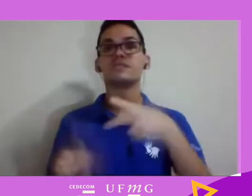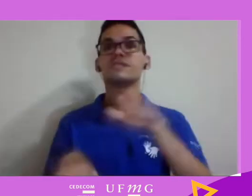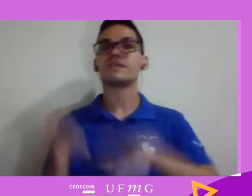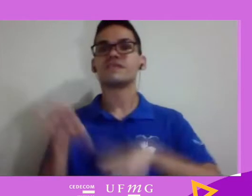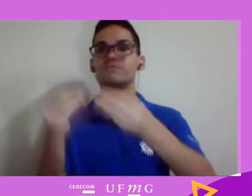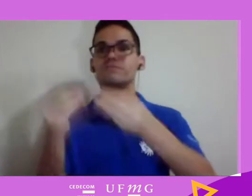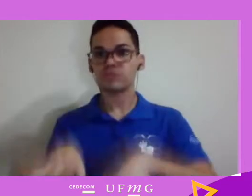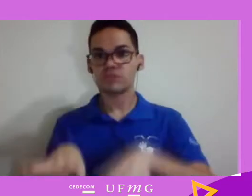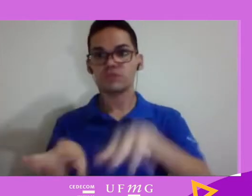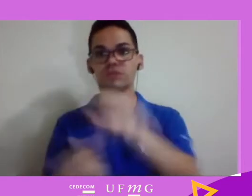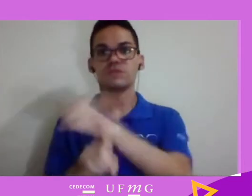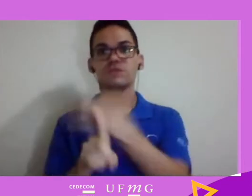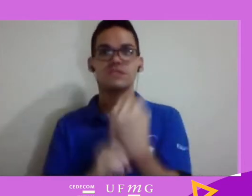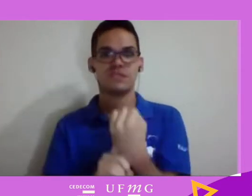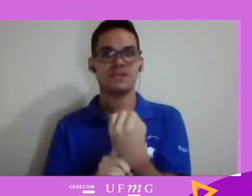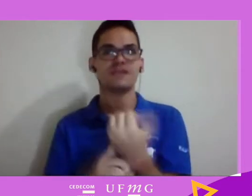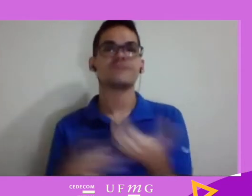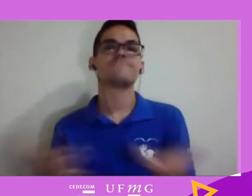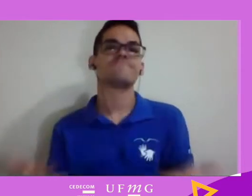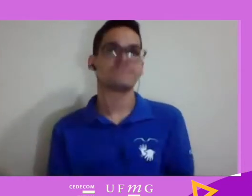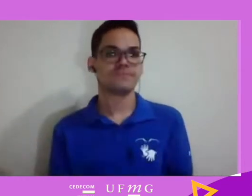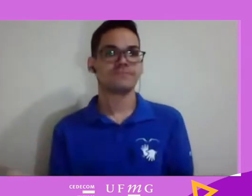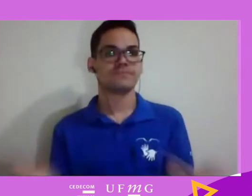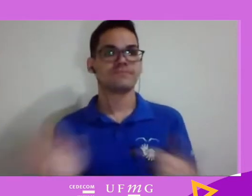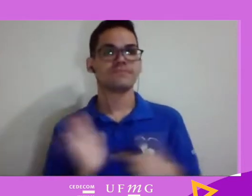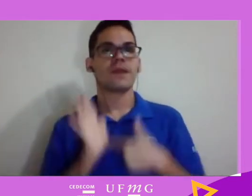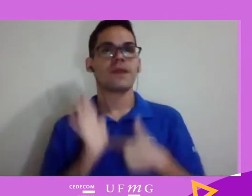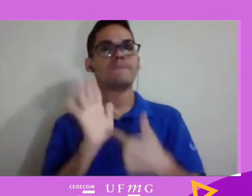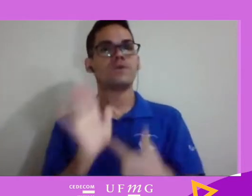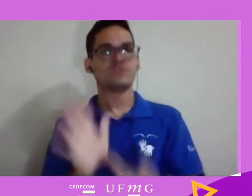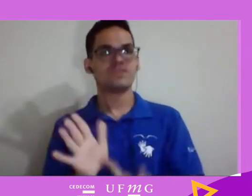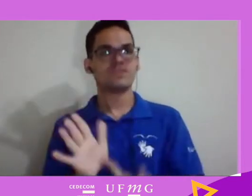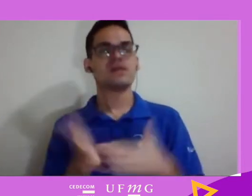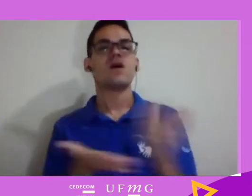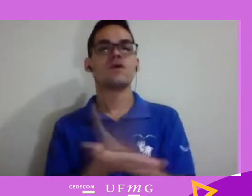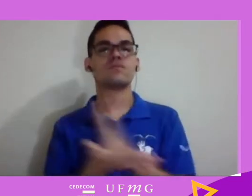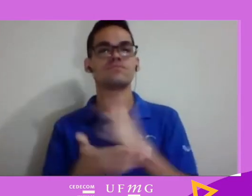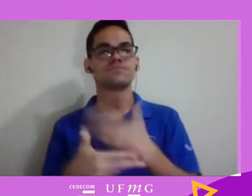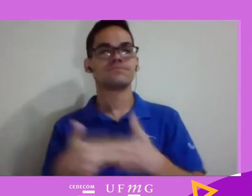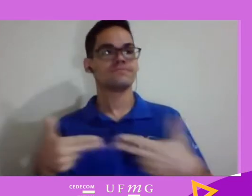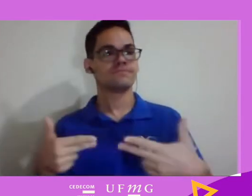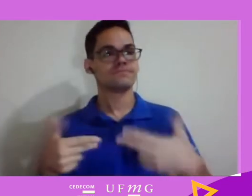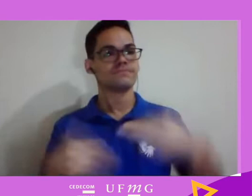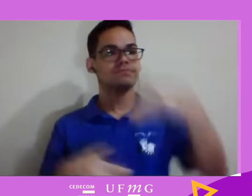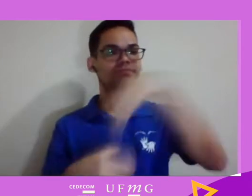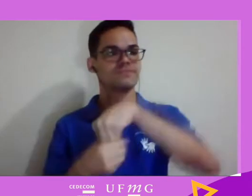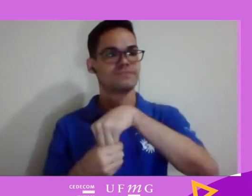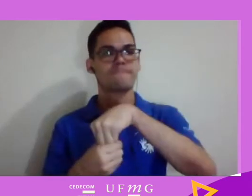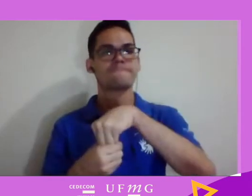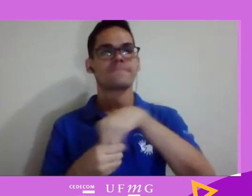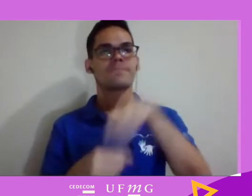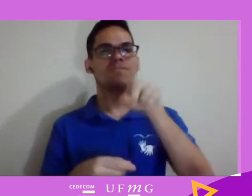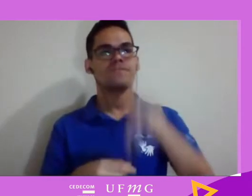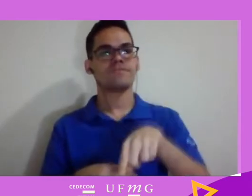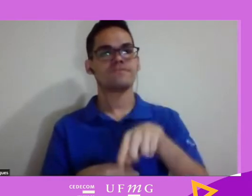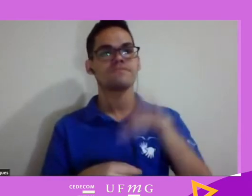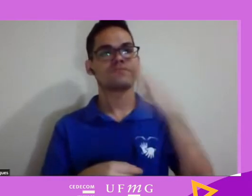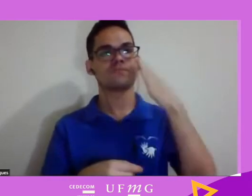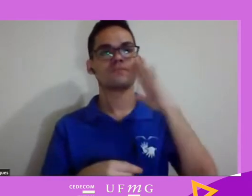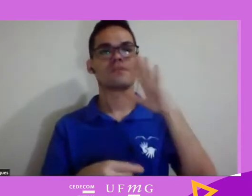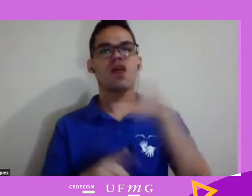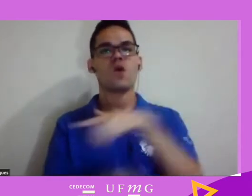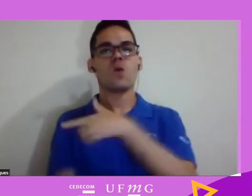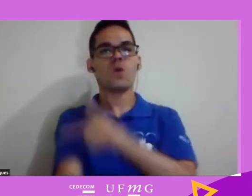é retirar desses ambientes. Então, isso passa a ser um modo preferencial do comportamento contemporâneo. Por causa disso, não